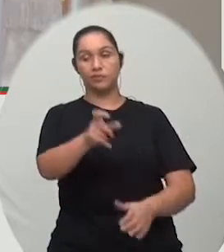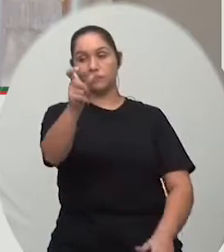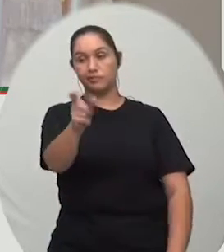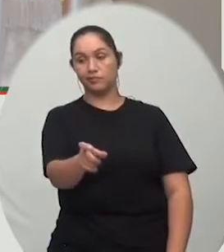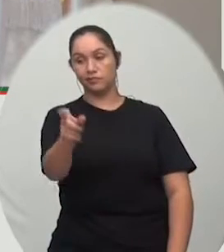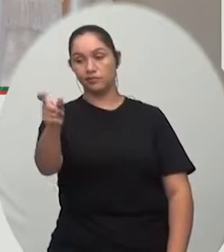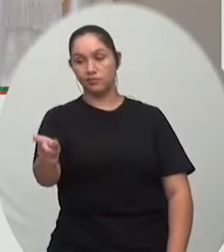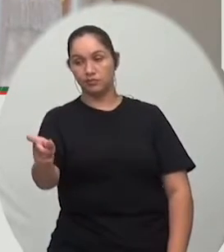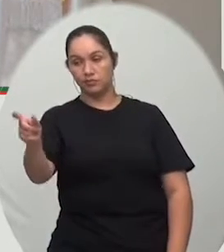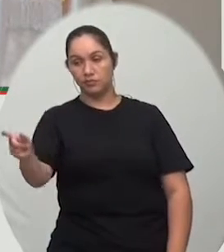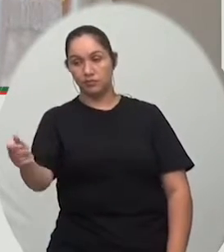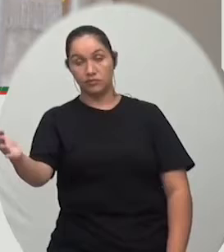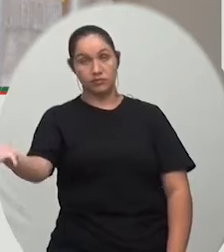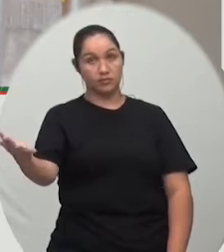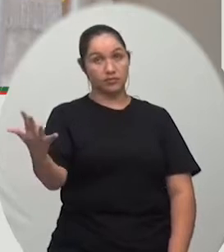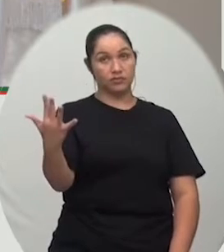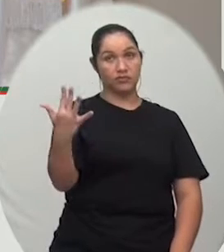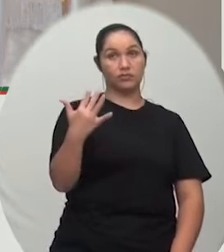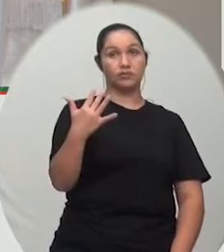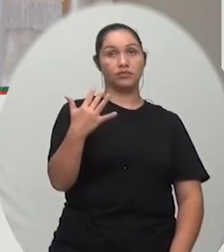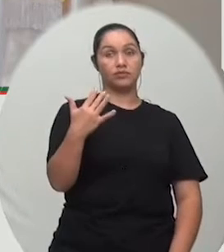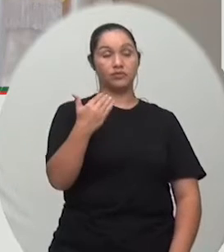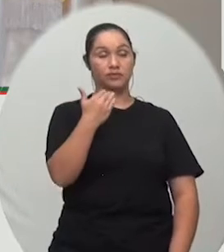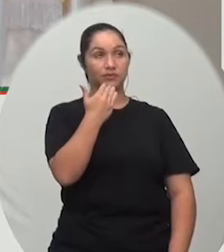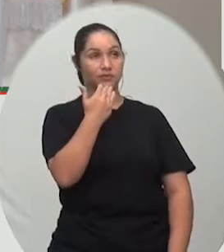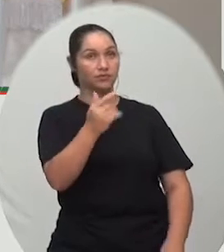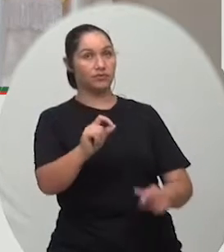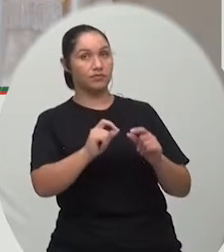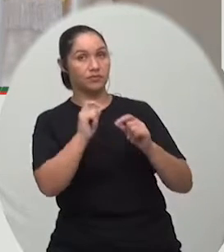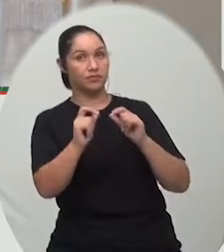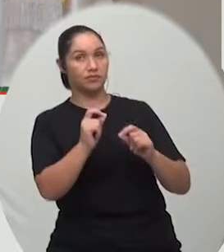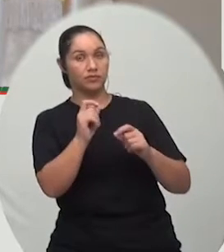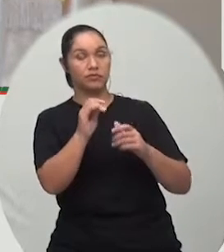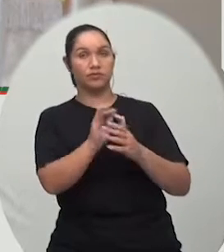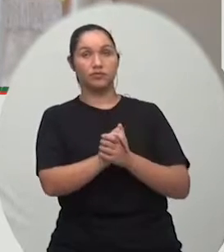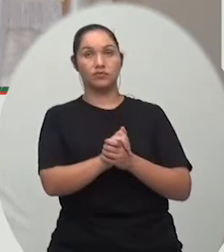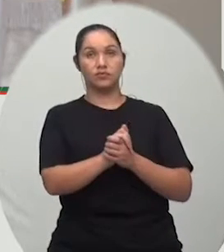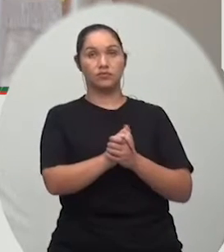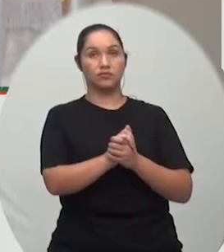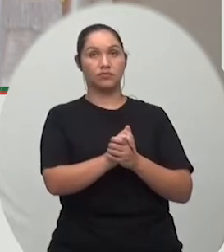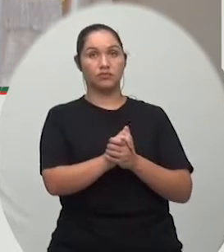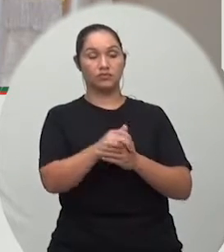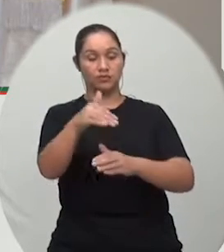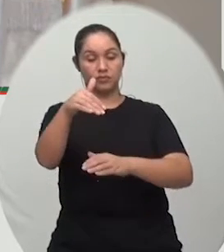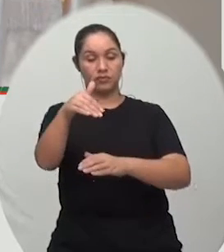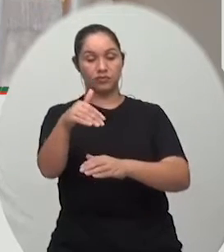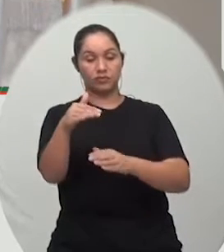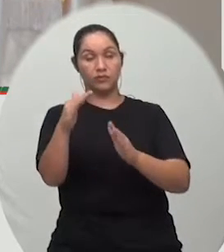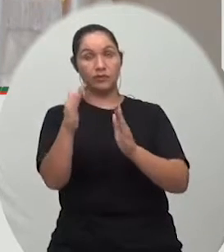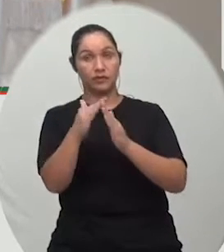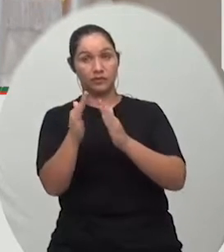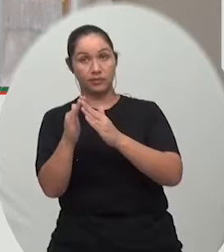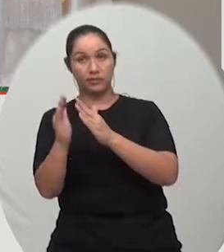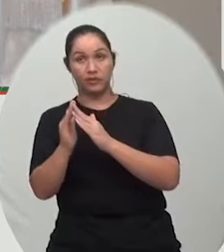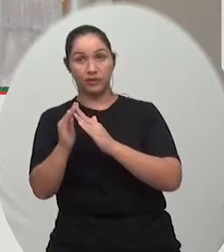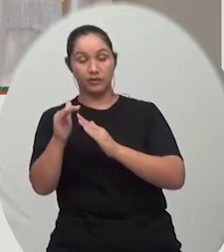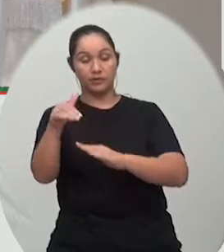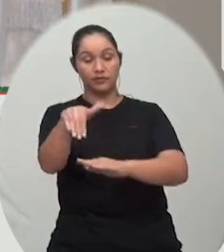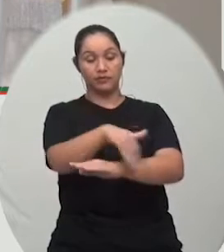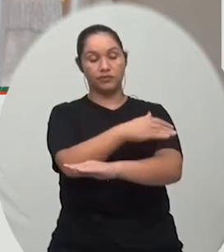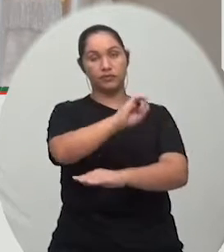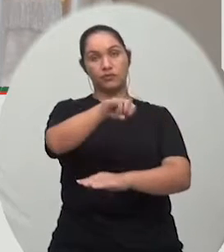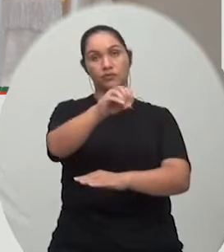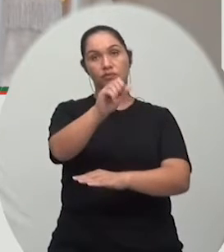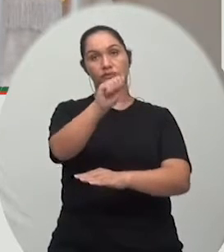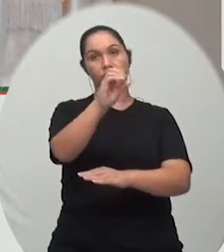foram lesados por estar nessa localidade da rua João Sequinel, o que,